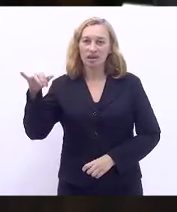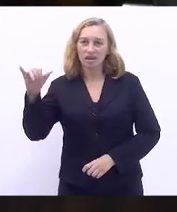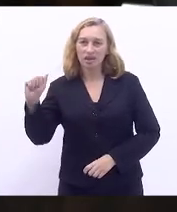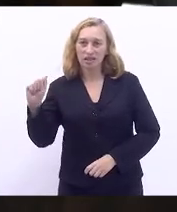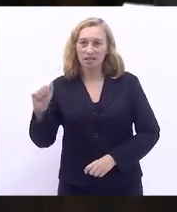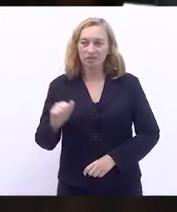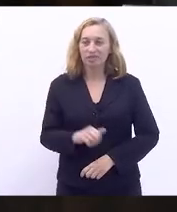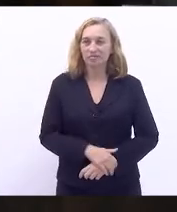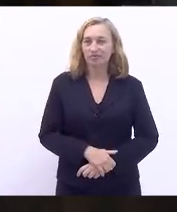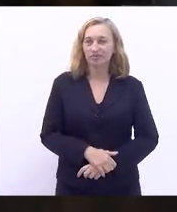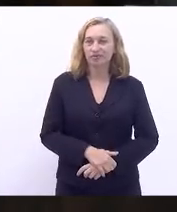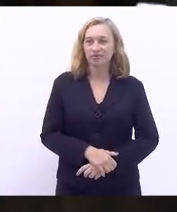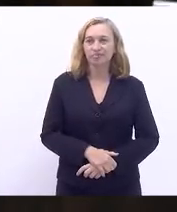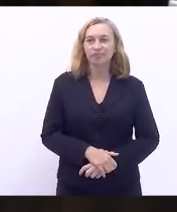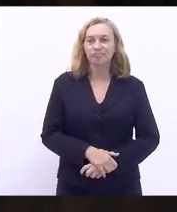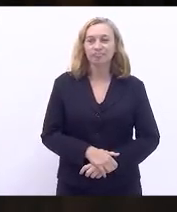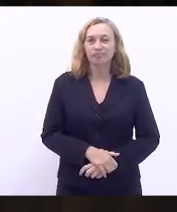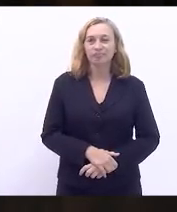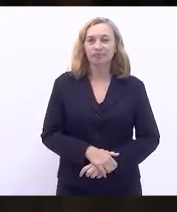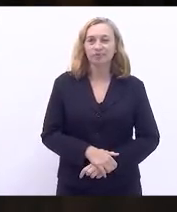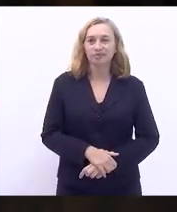Deputado Léo Vieira.